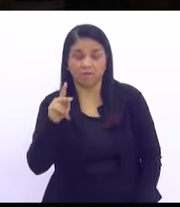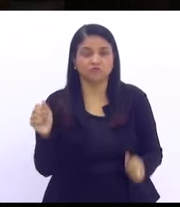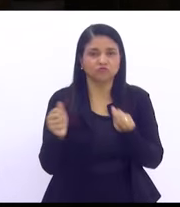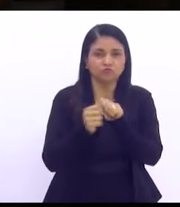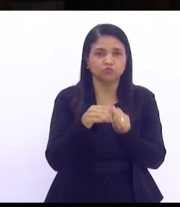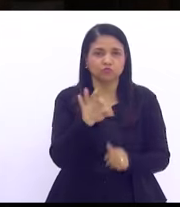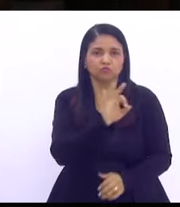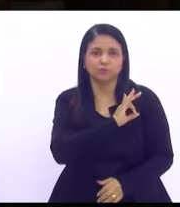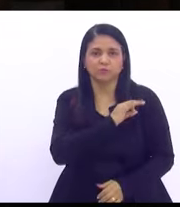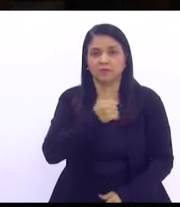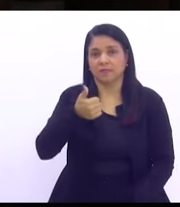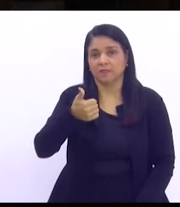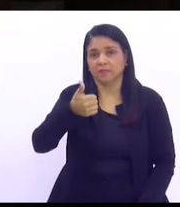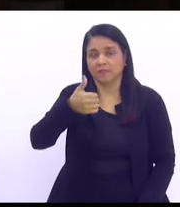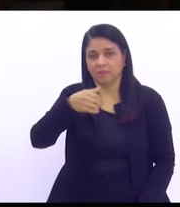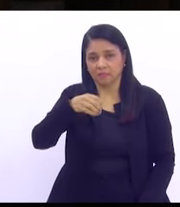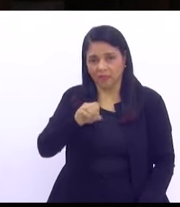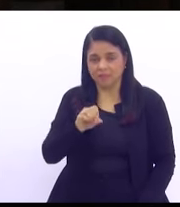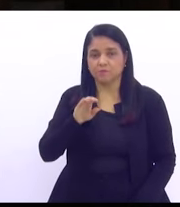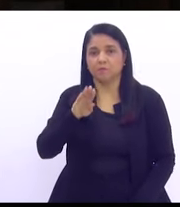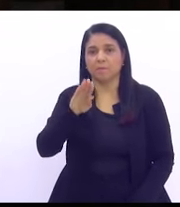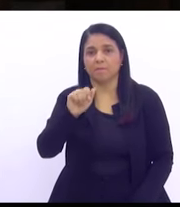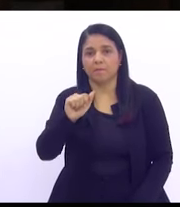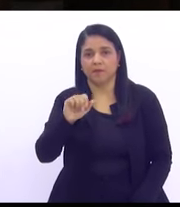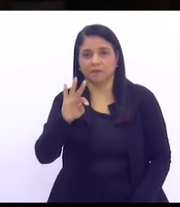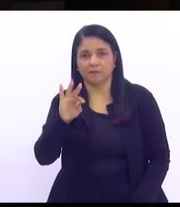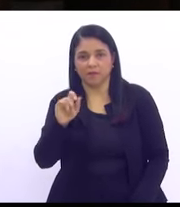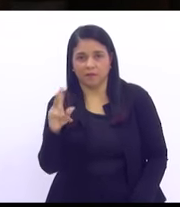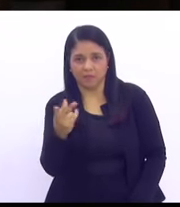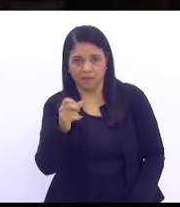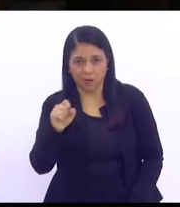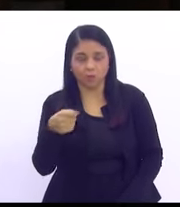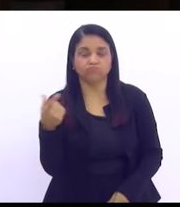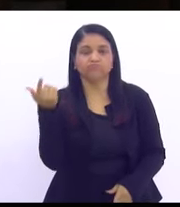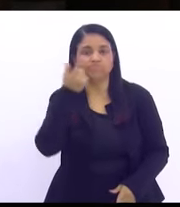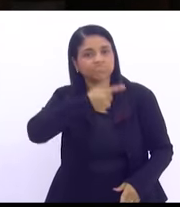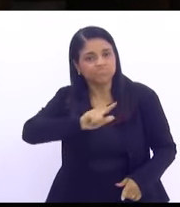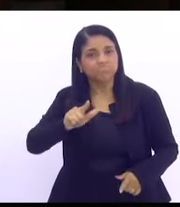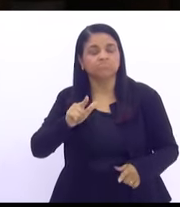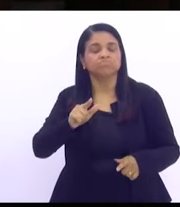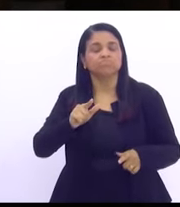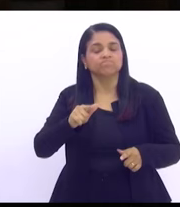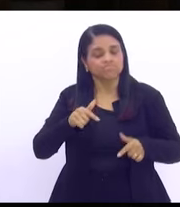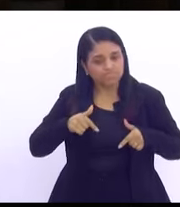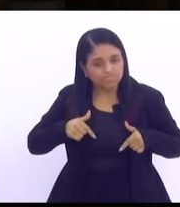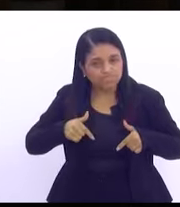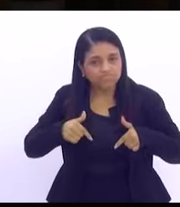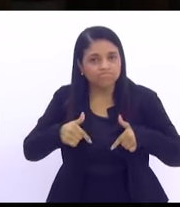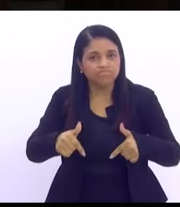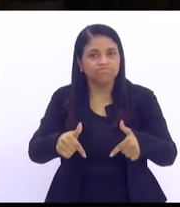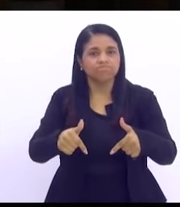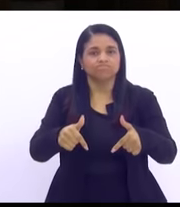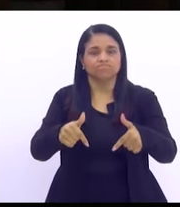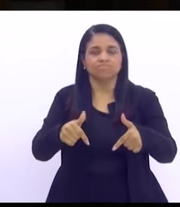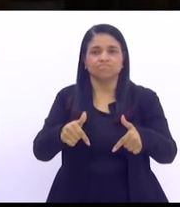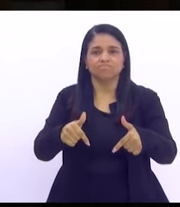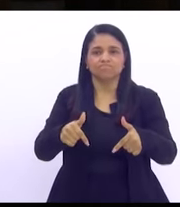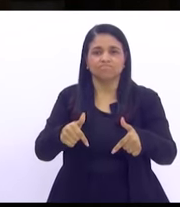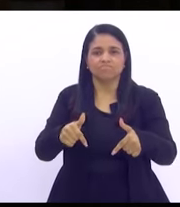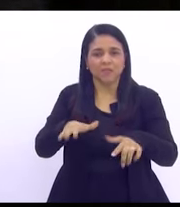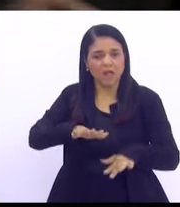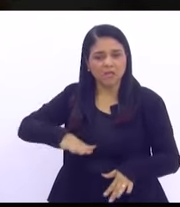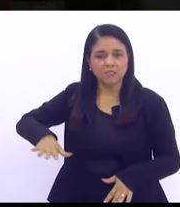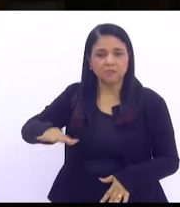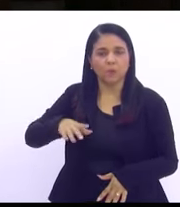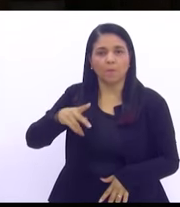policiais, Patamo Pilar, Pantanal, que realmente está fazendo ali uma varredura ali no